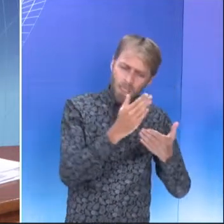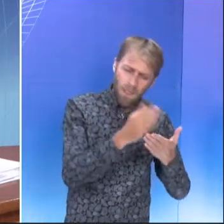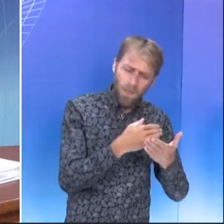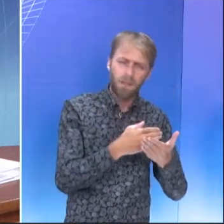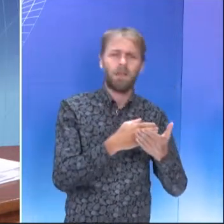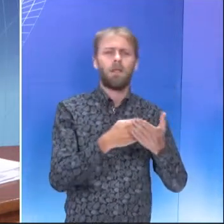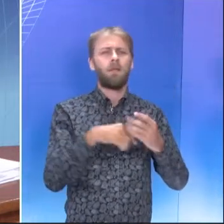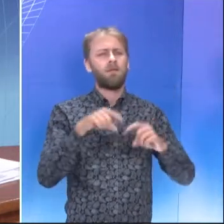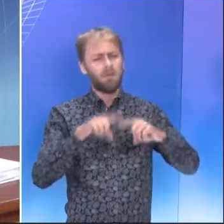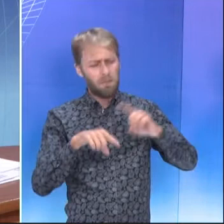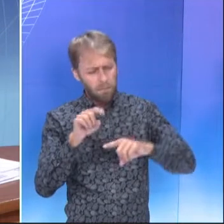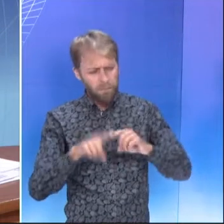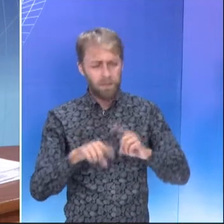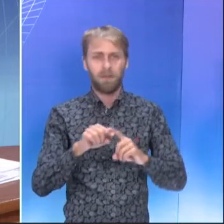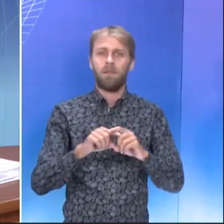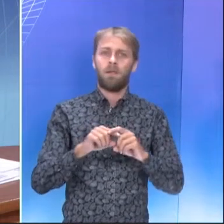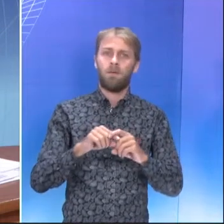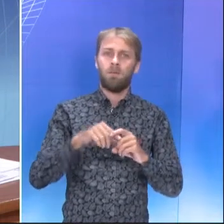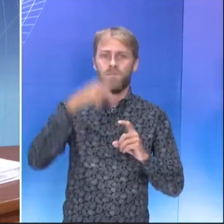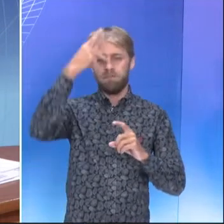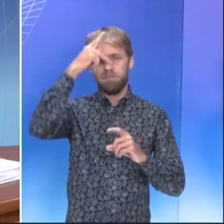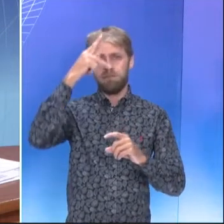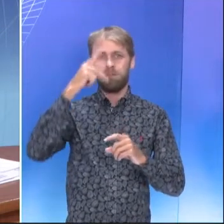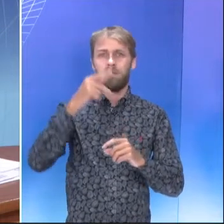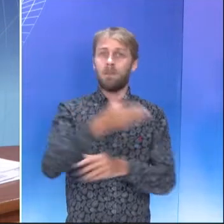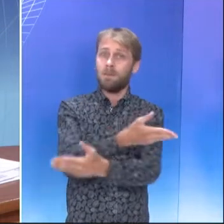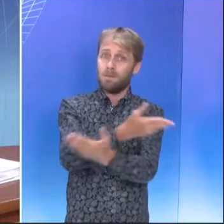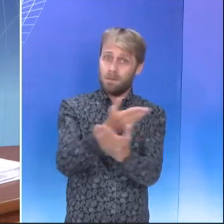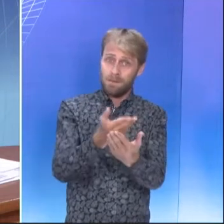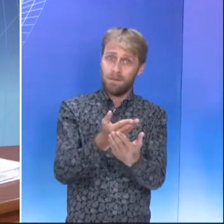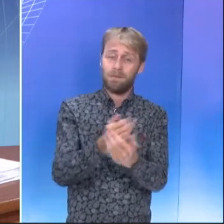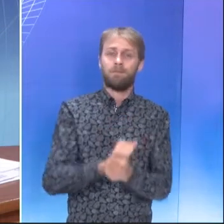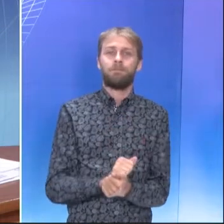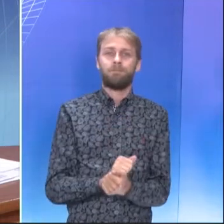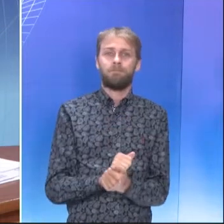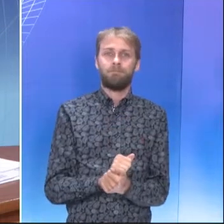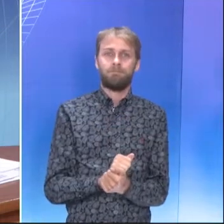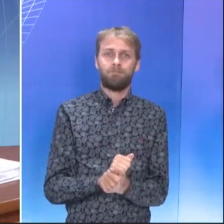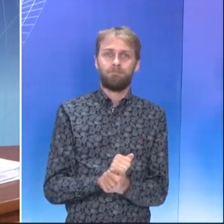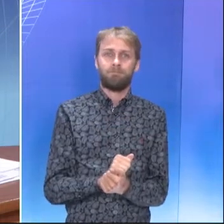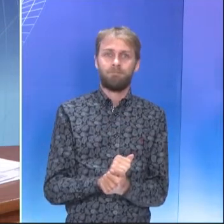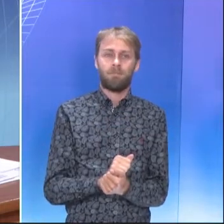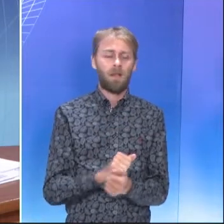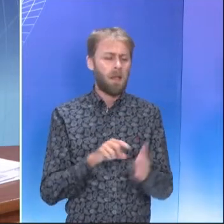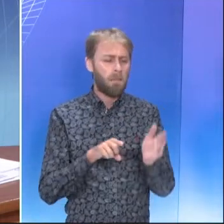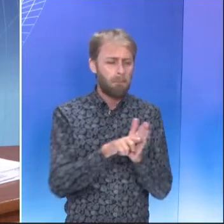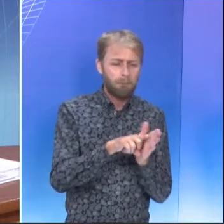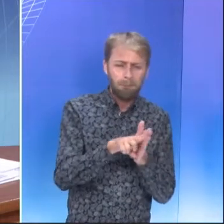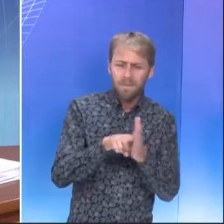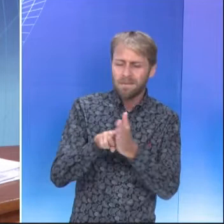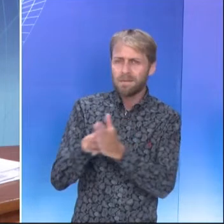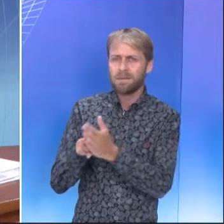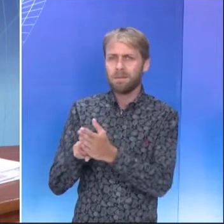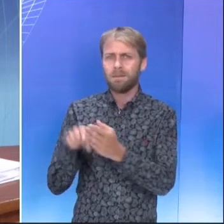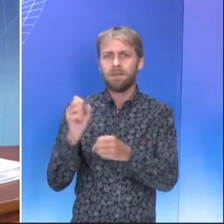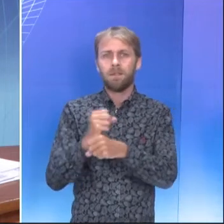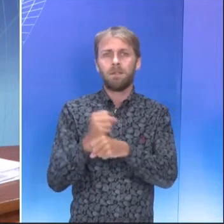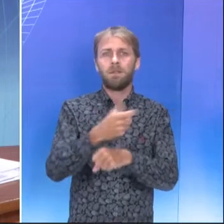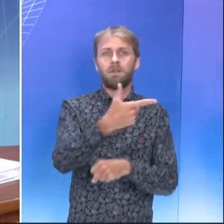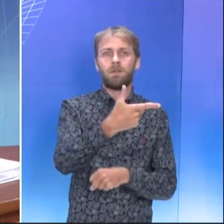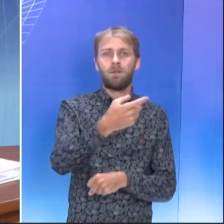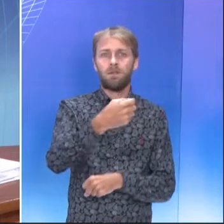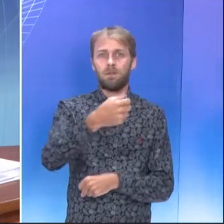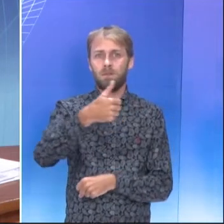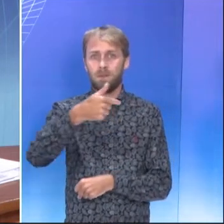no próprio material produzido para o Tô em Casa no Enem. Foi feito um levantamento até o ano de 2017,